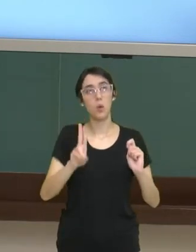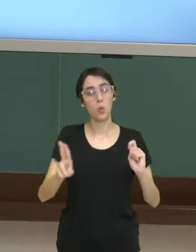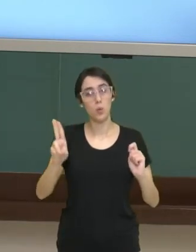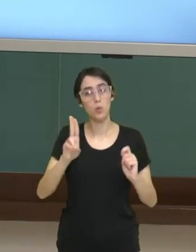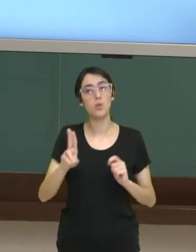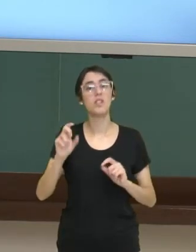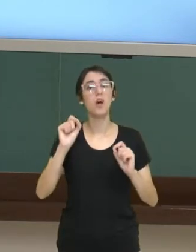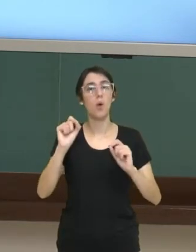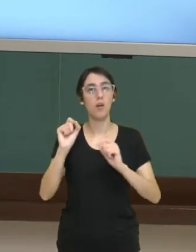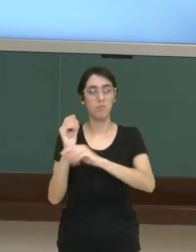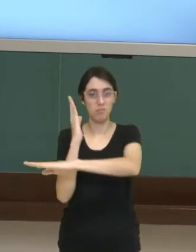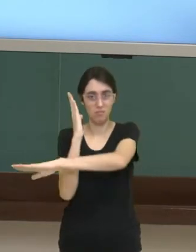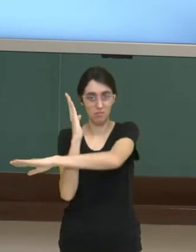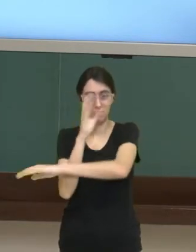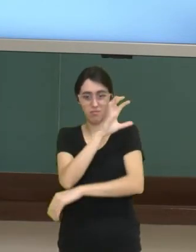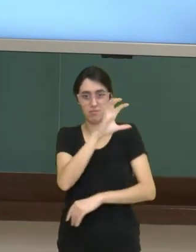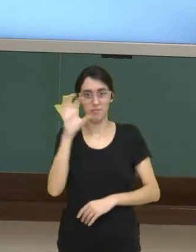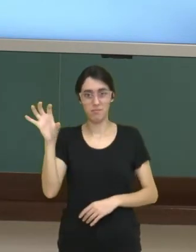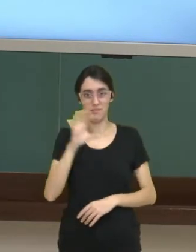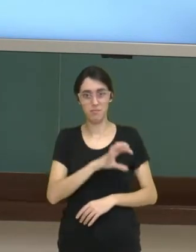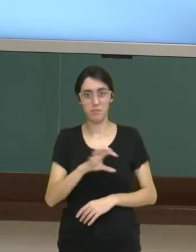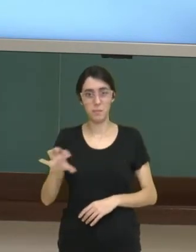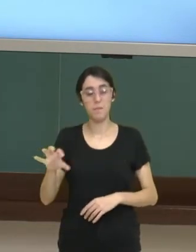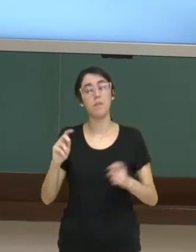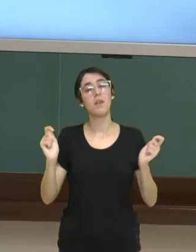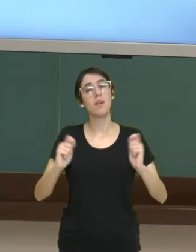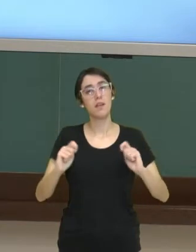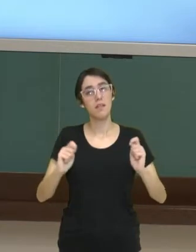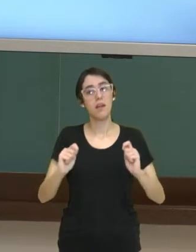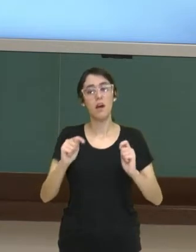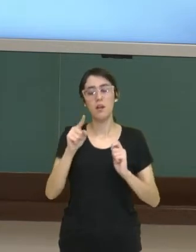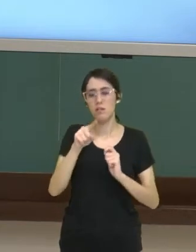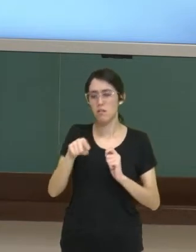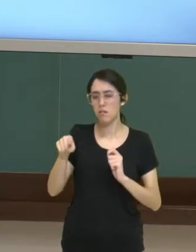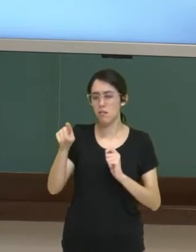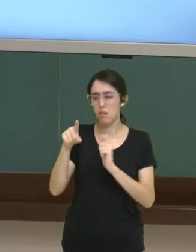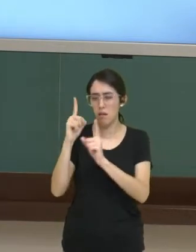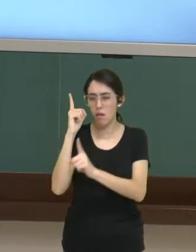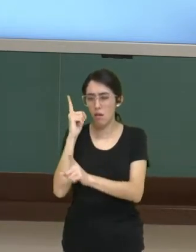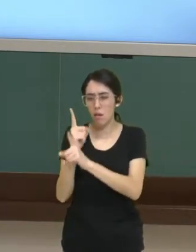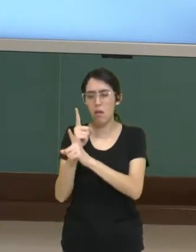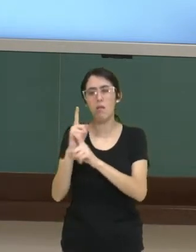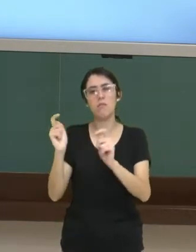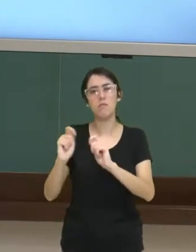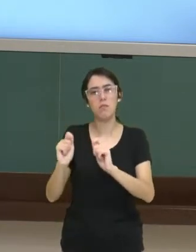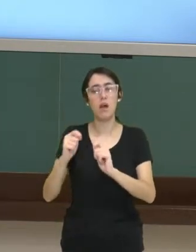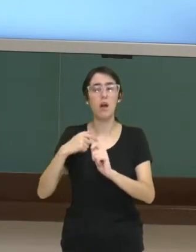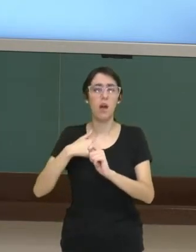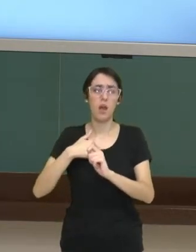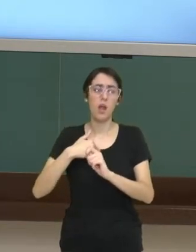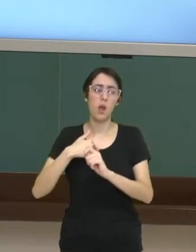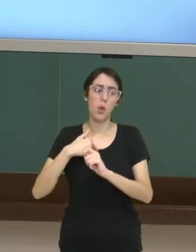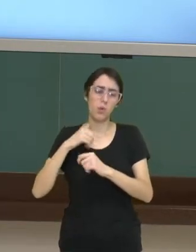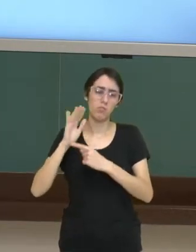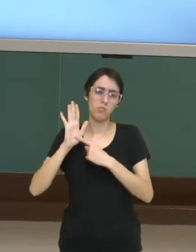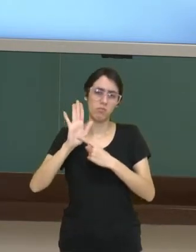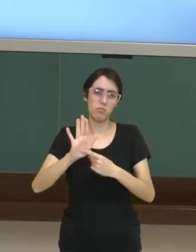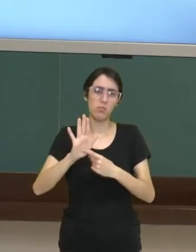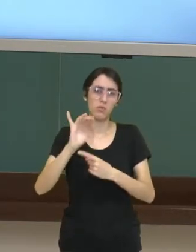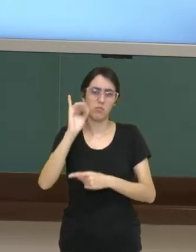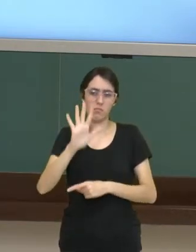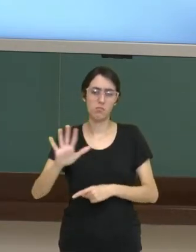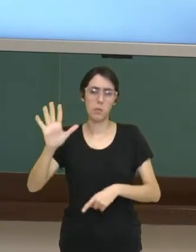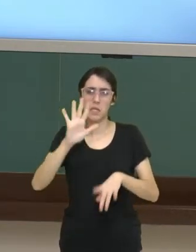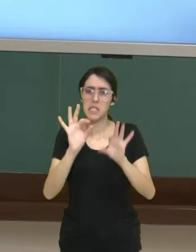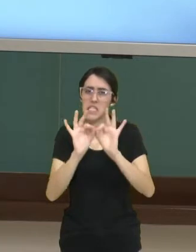exatamente o plano cartesiano, porque daí a gente consegue localizar. Eu peguei uma figura simples, né, um retângulo, e esse